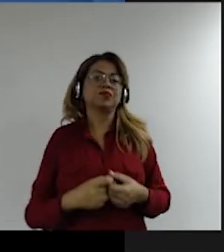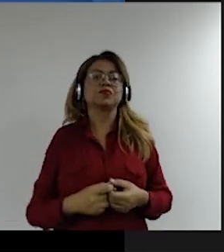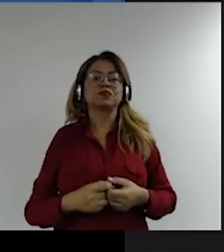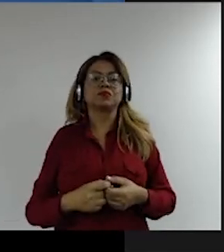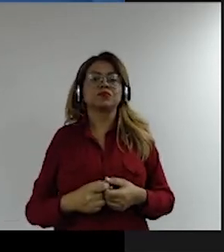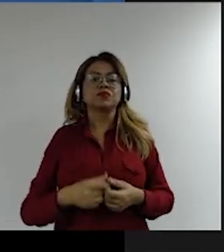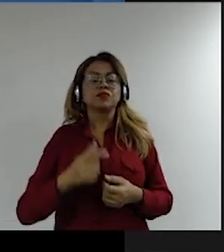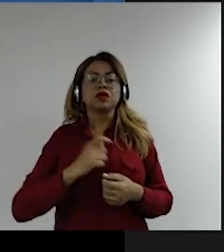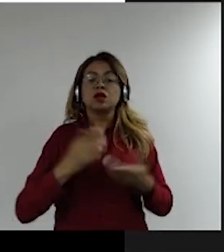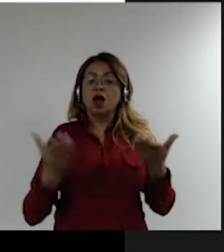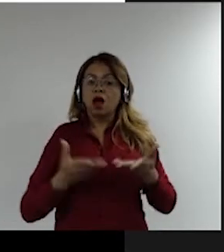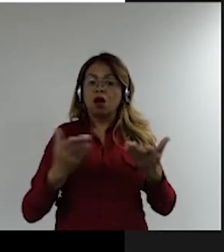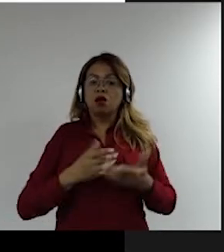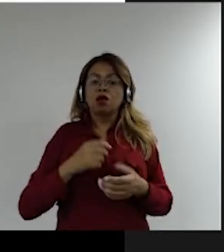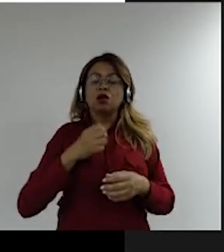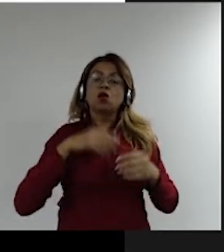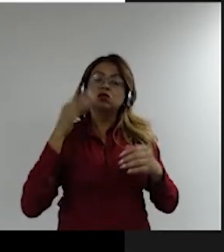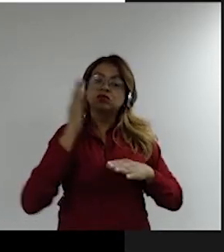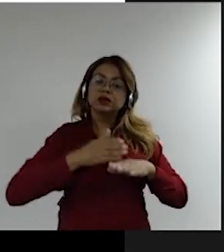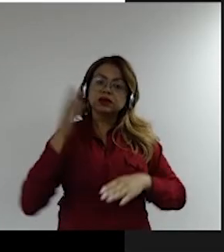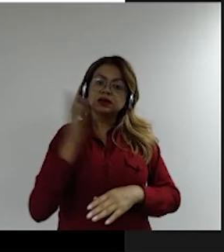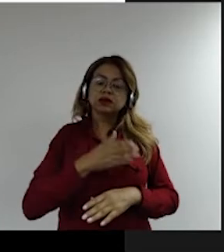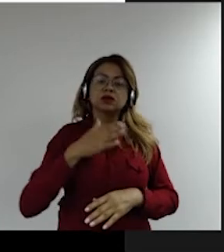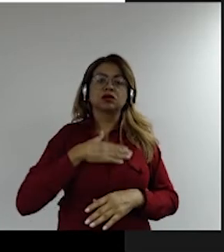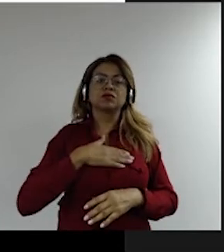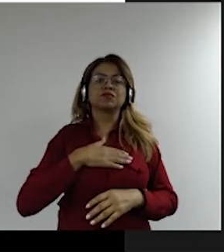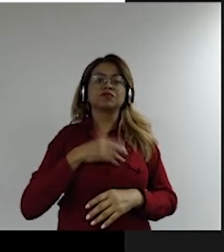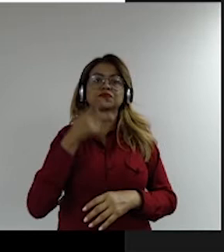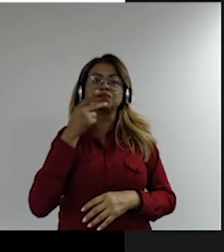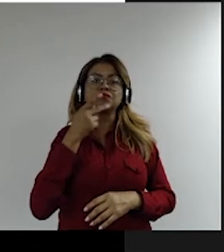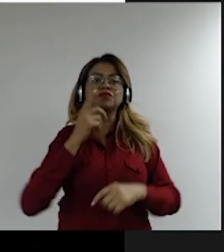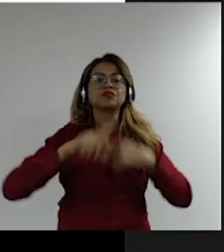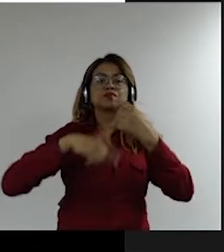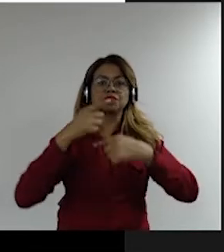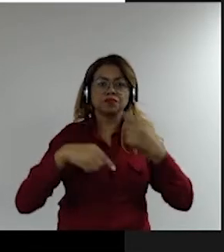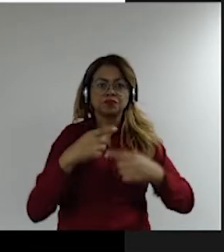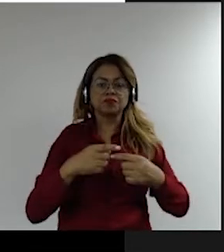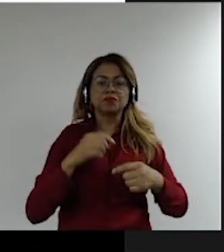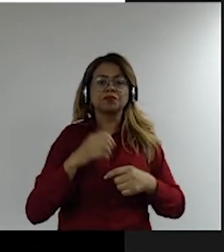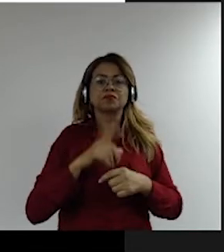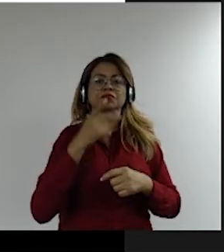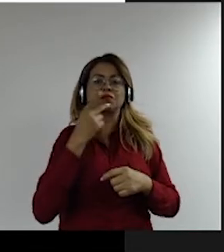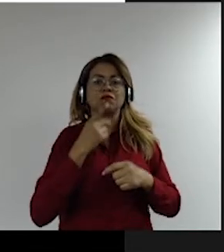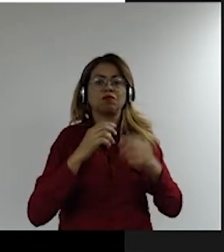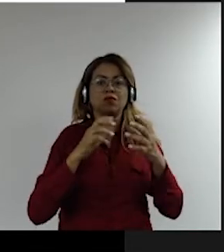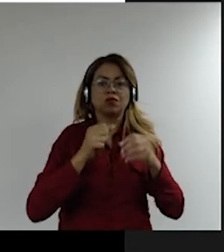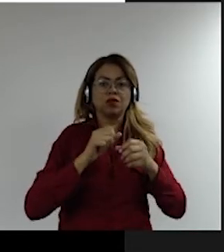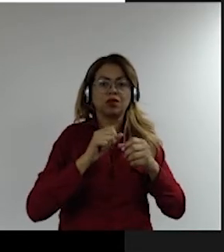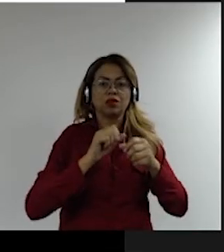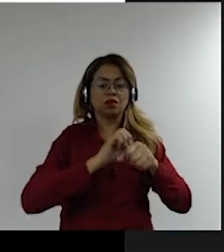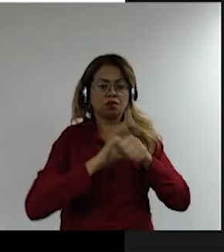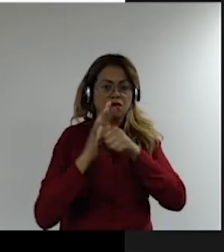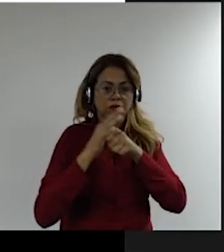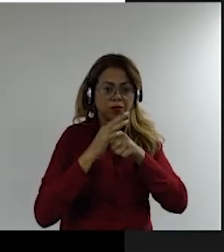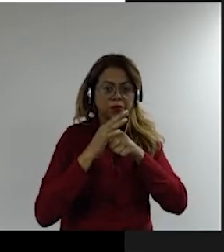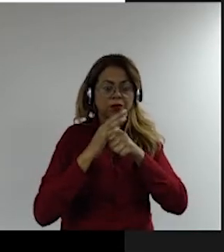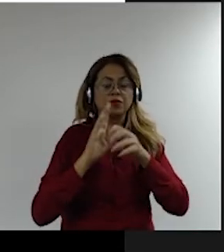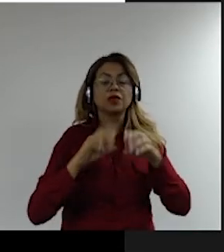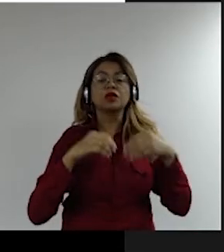E termino falando do que vai acontecer depois da crise.